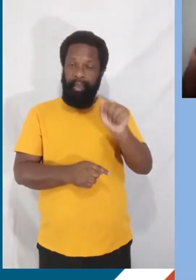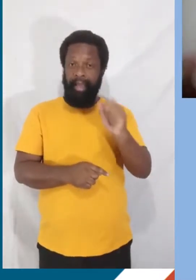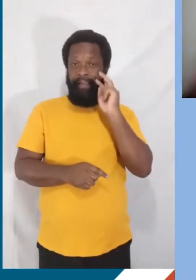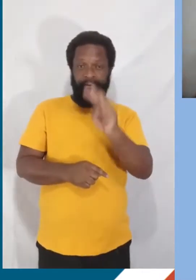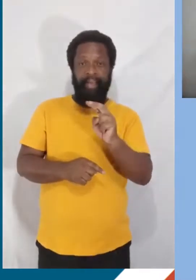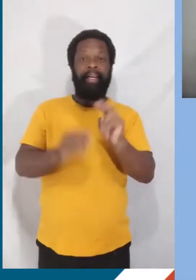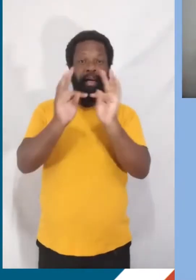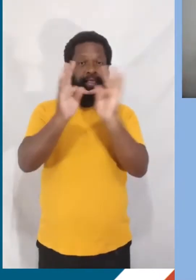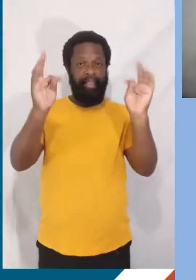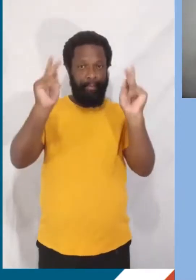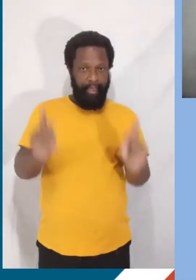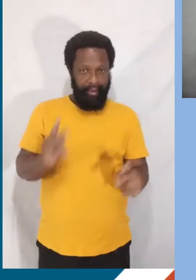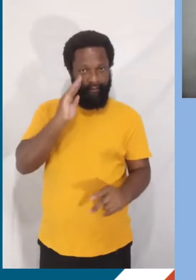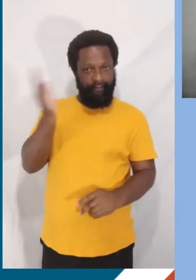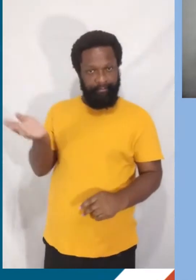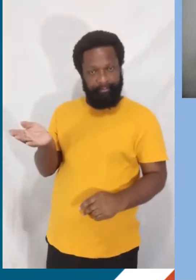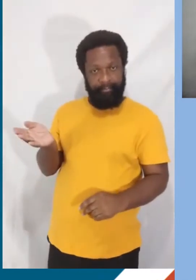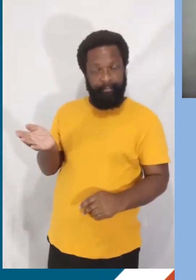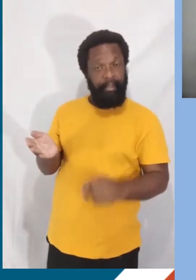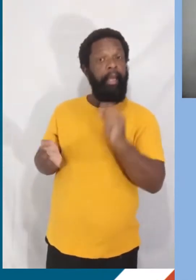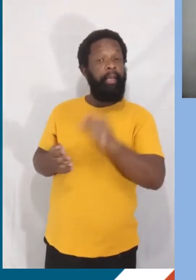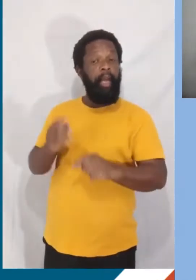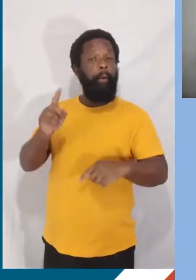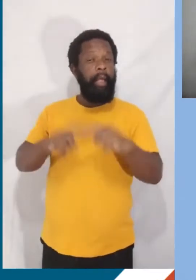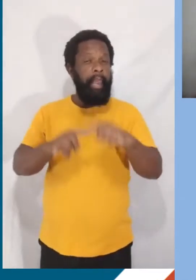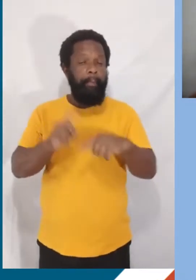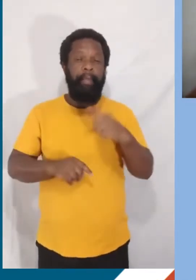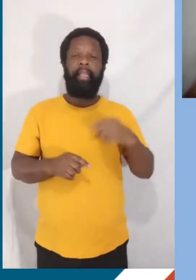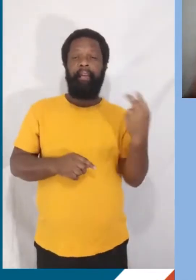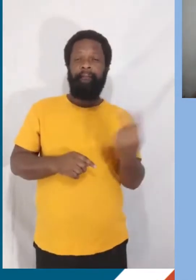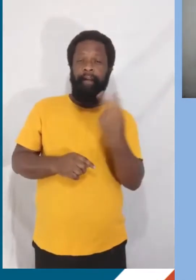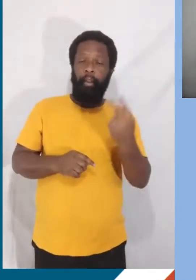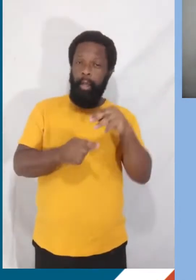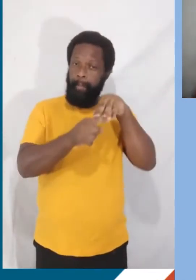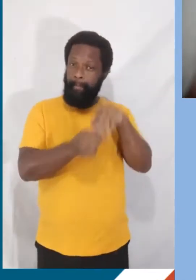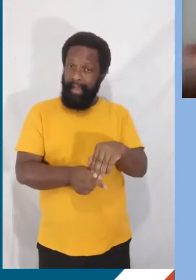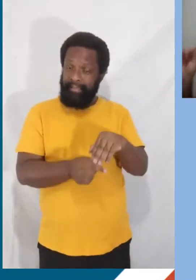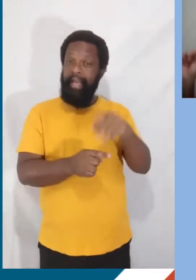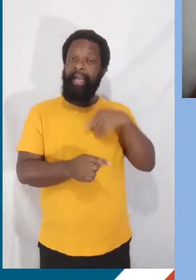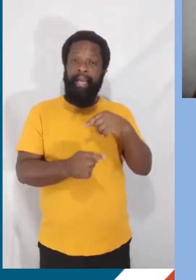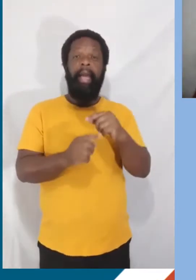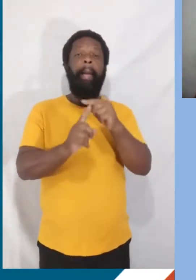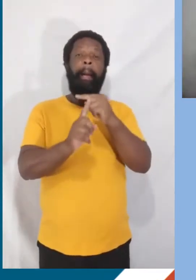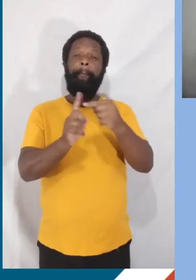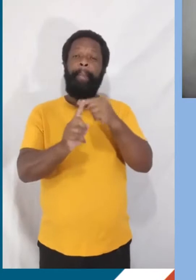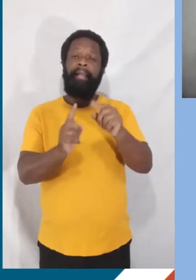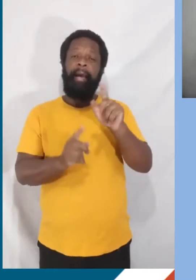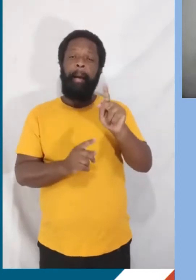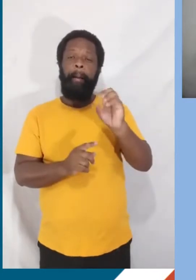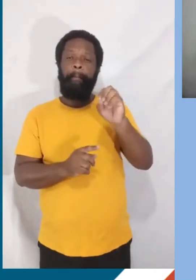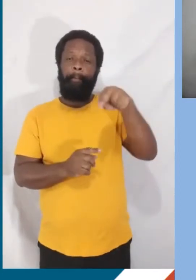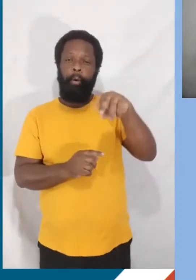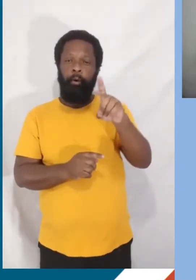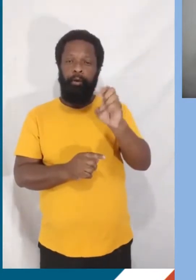na tabela periódica que vocês estão vendo no canto direito do vídeo. Isso aí, os elementos que têm os valores de massas deles, vai se dar por essa